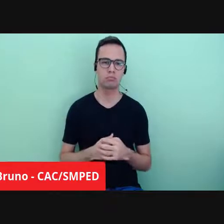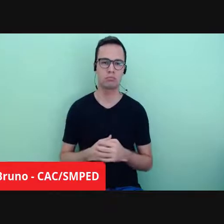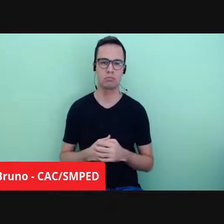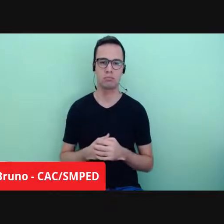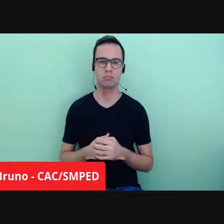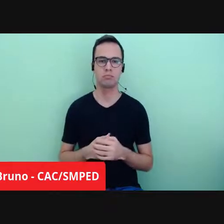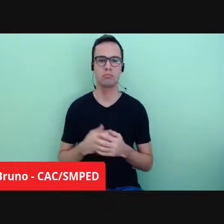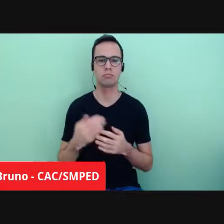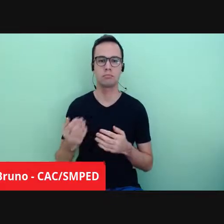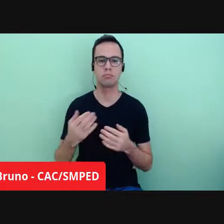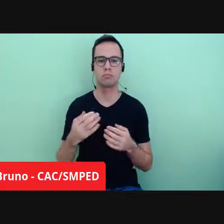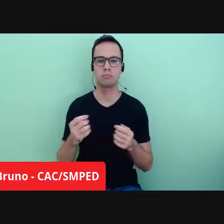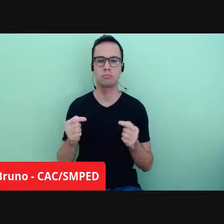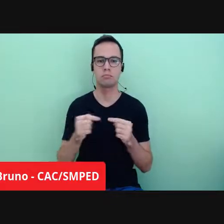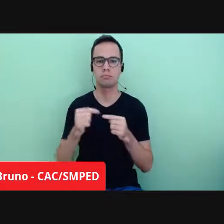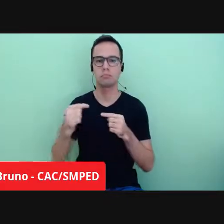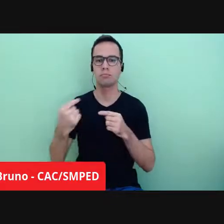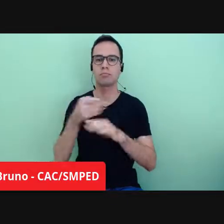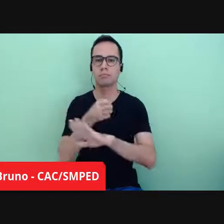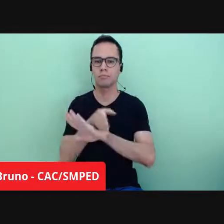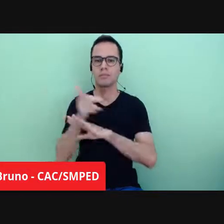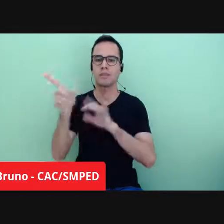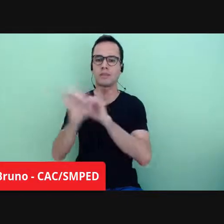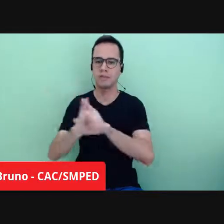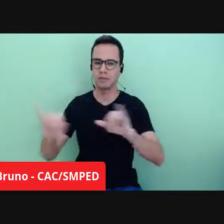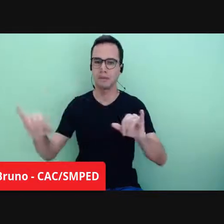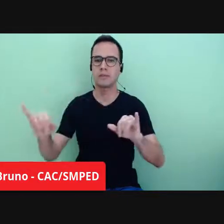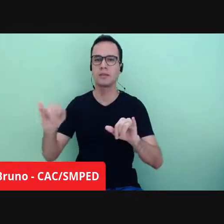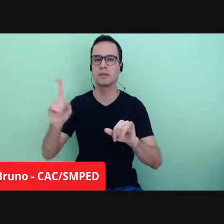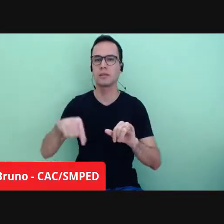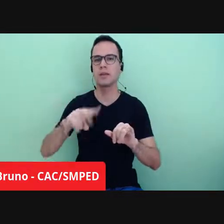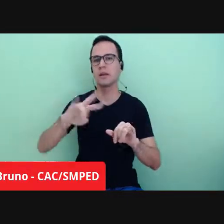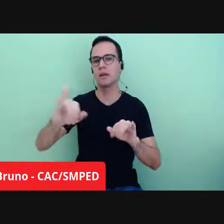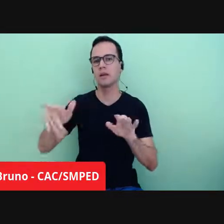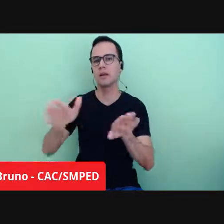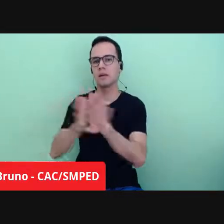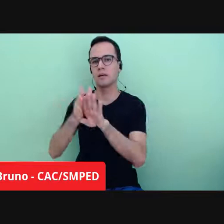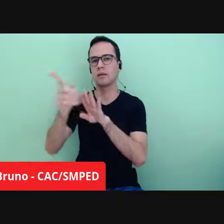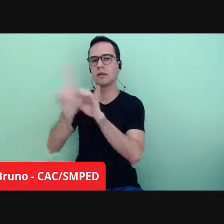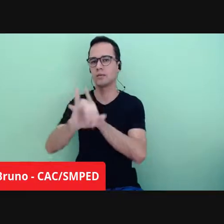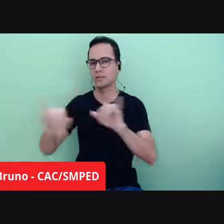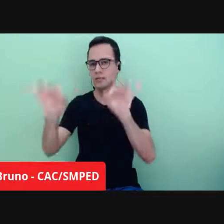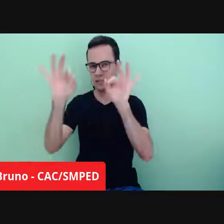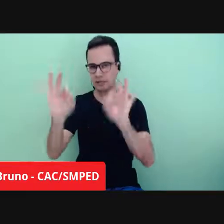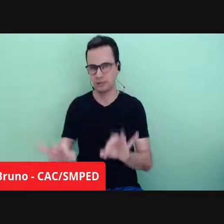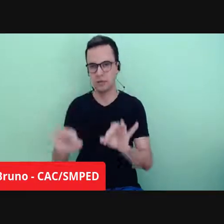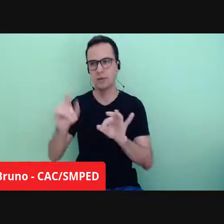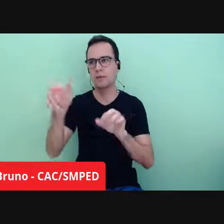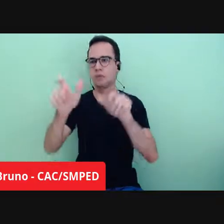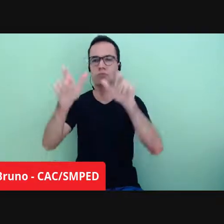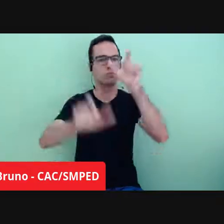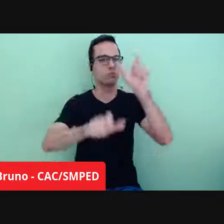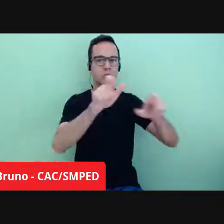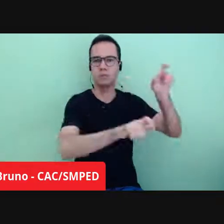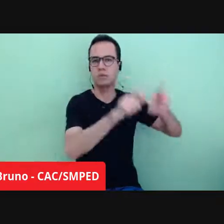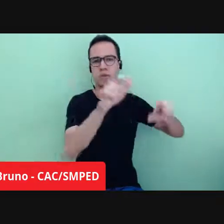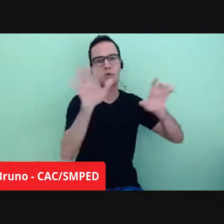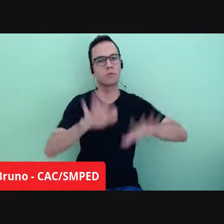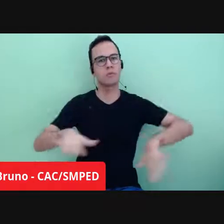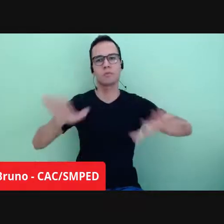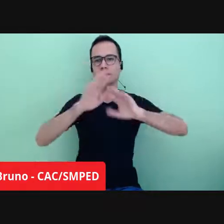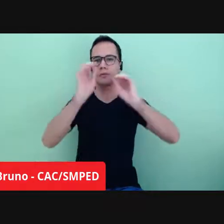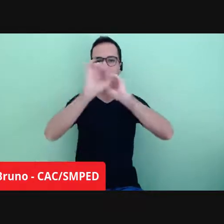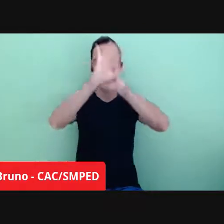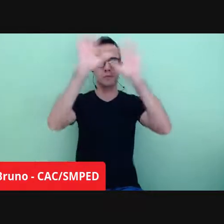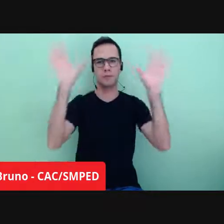em termos de acesso à informação, ela vai chegar, essa informação vai chegar a todos os públicos e com mais clareza